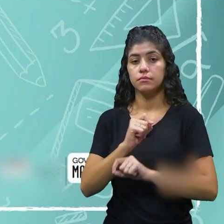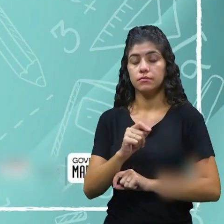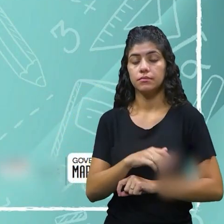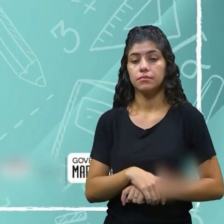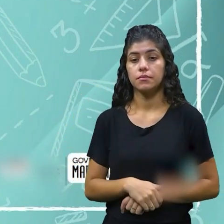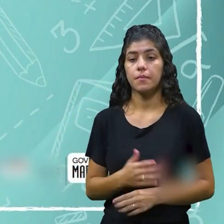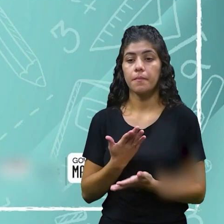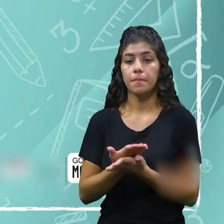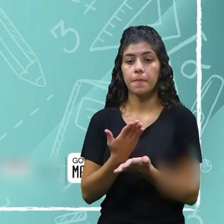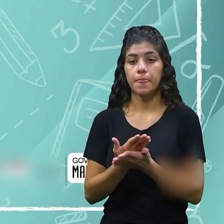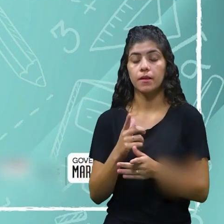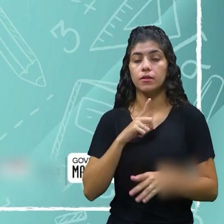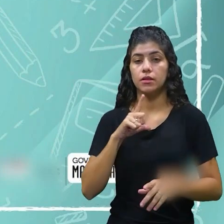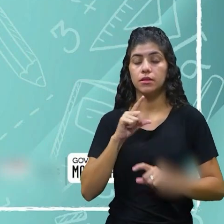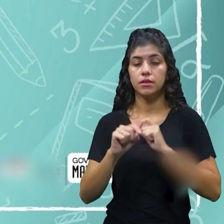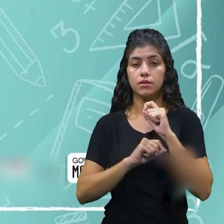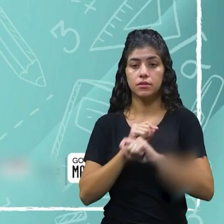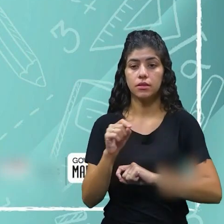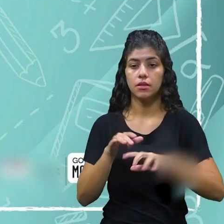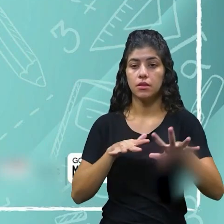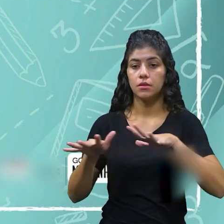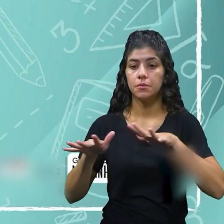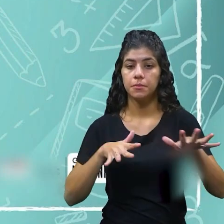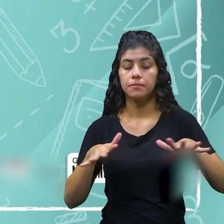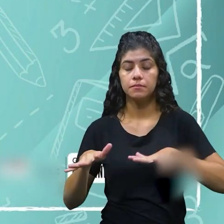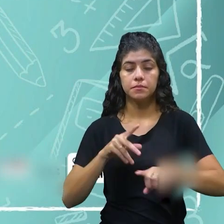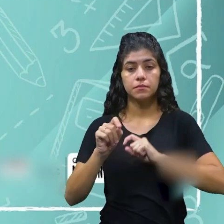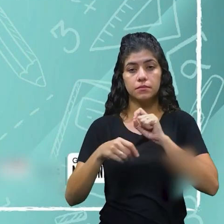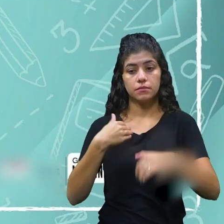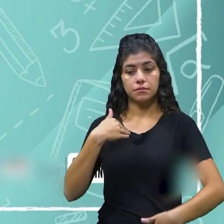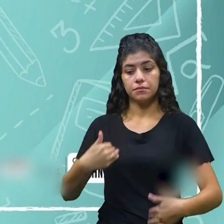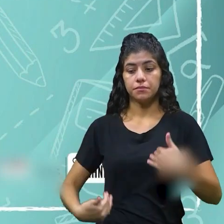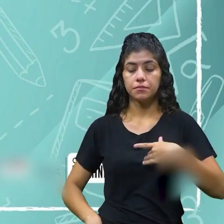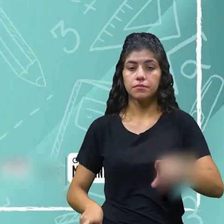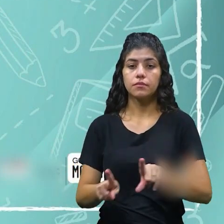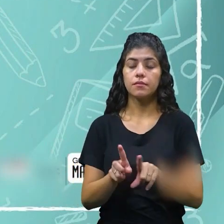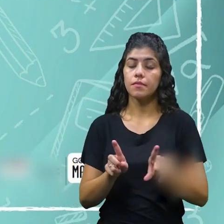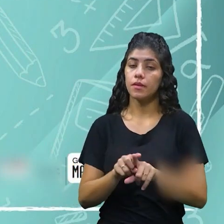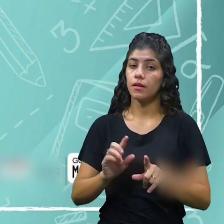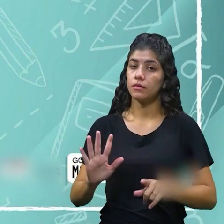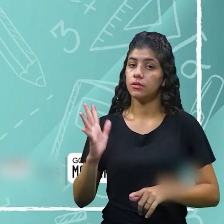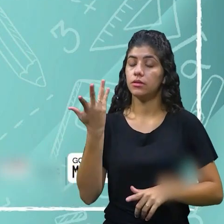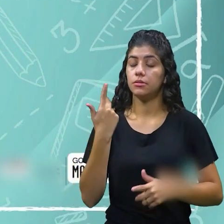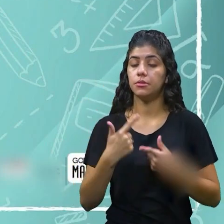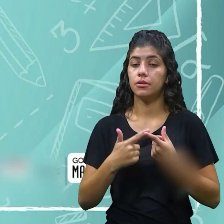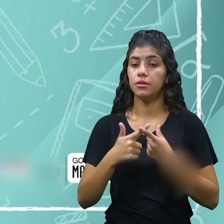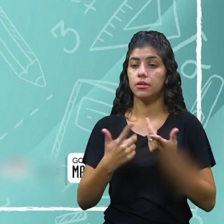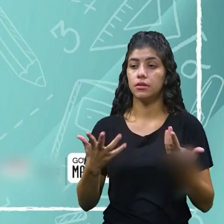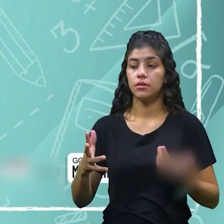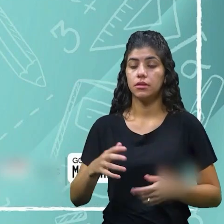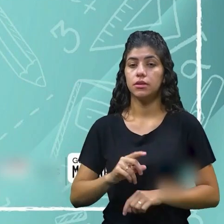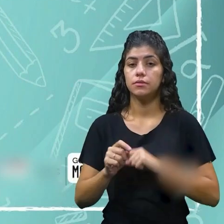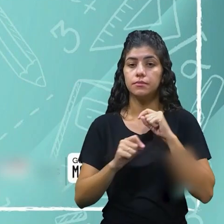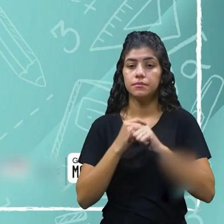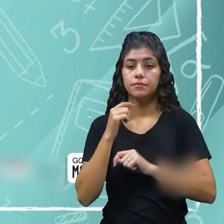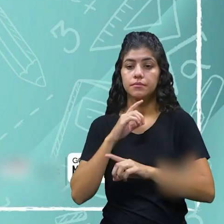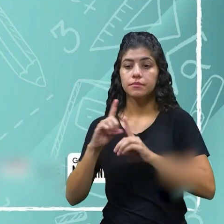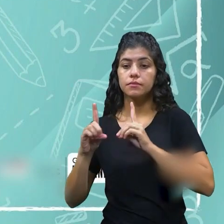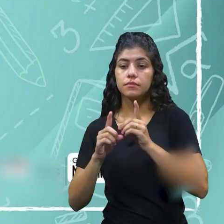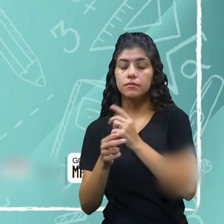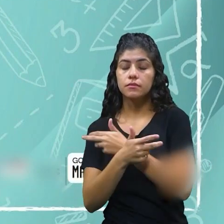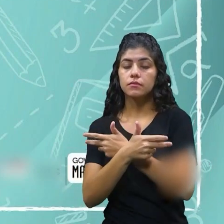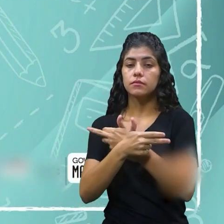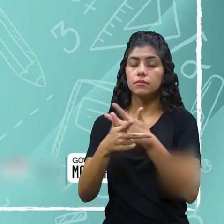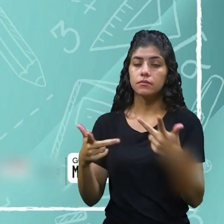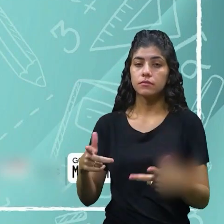Então, dinâmica é o estudo da relação existente entre o movimento de um corpo e as causas desse movimento. Este movimento é o resultado da interação